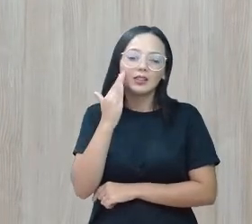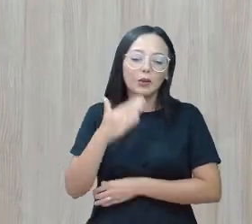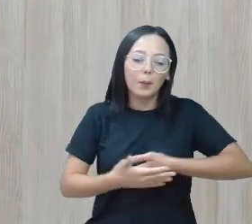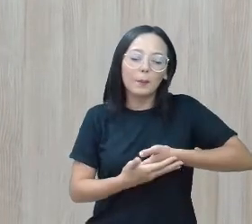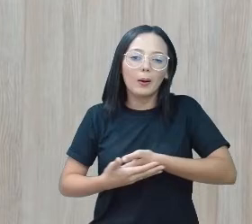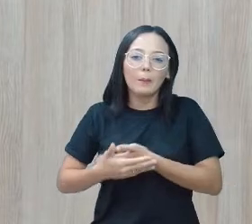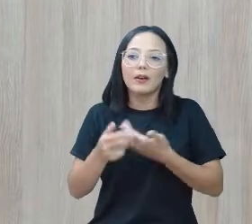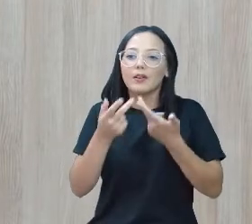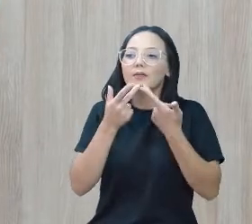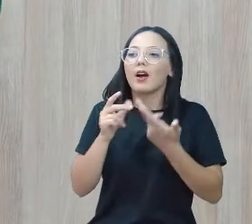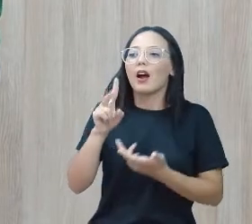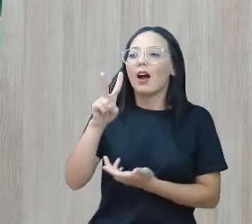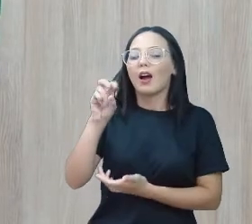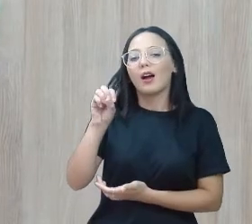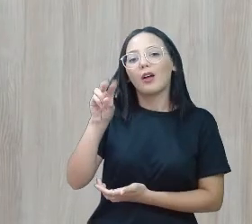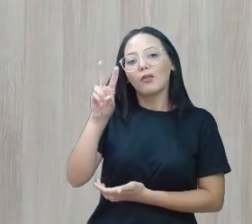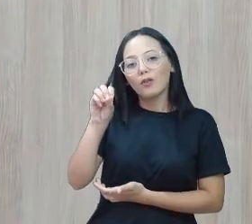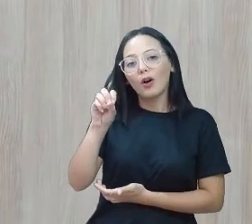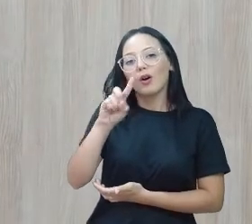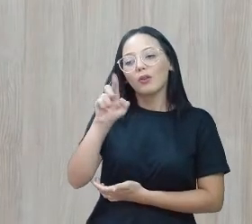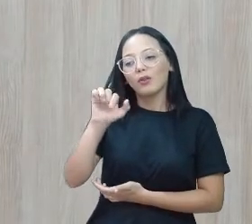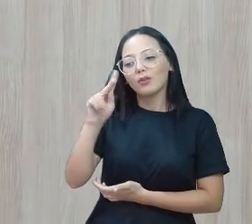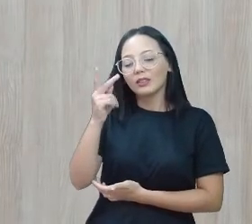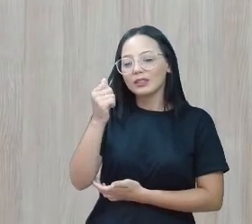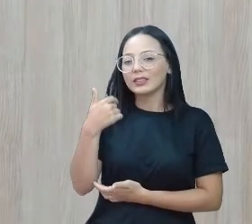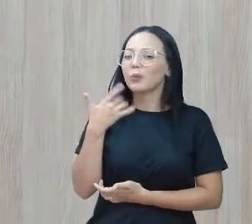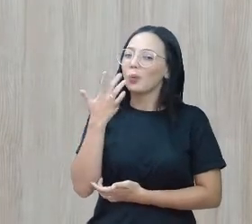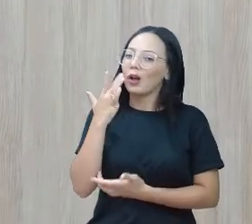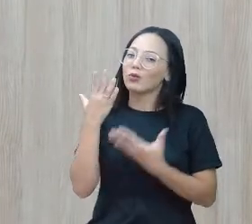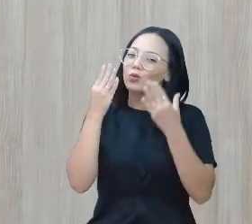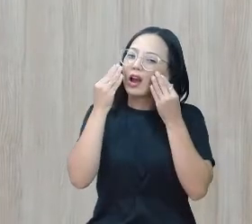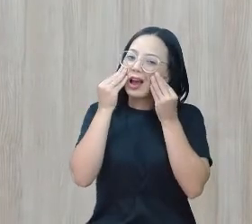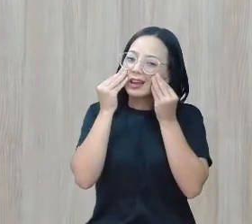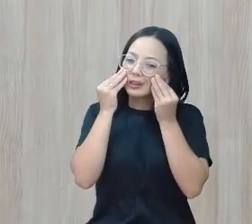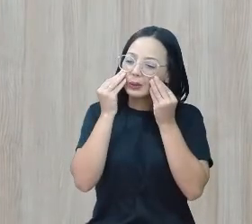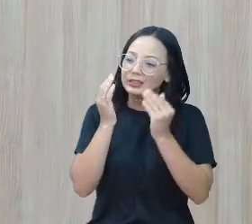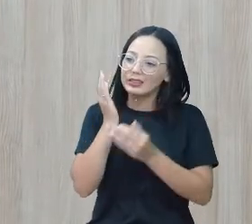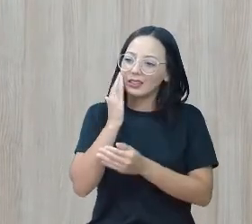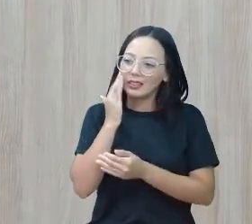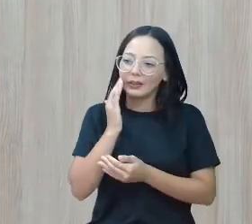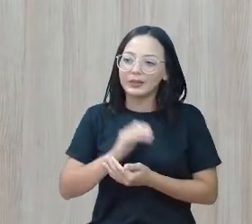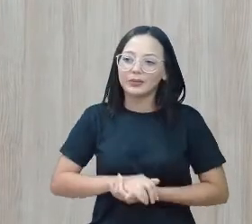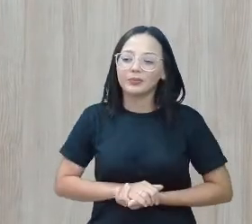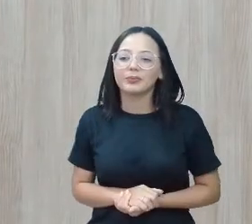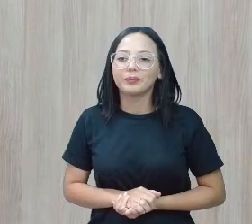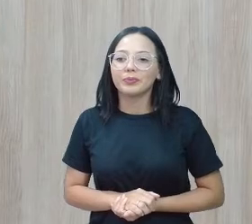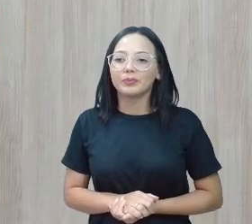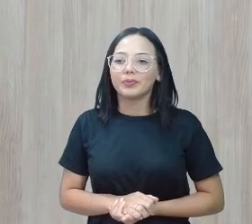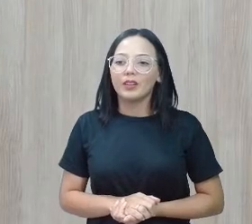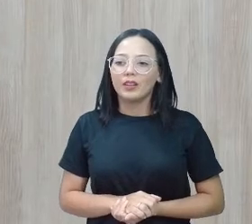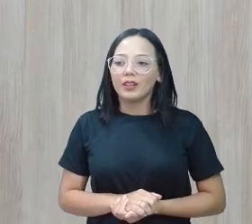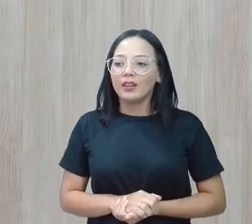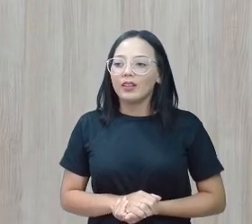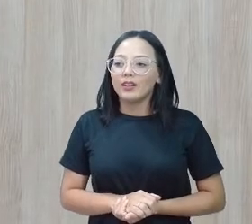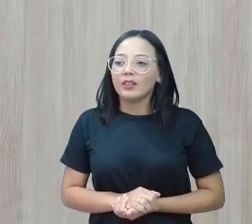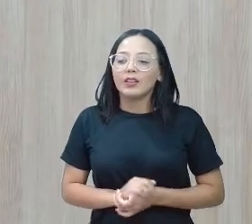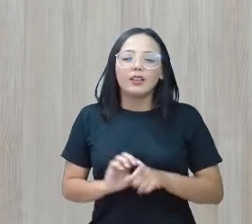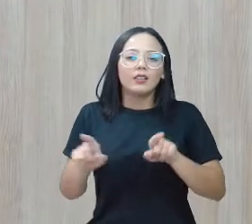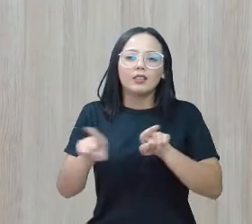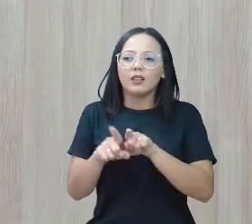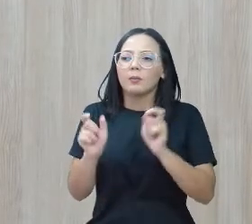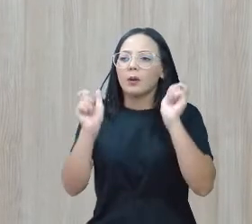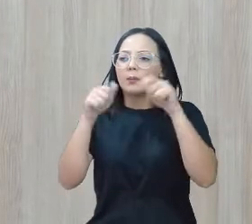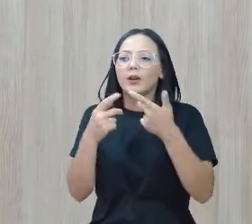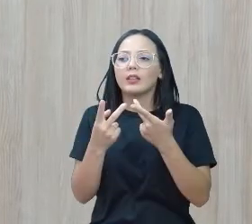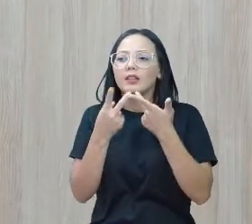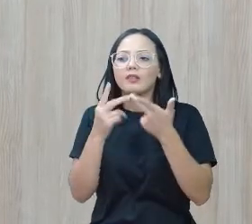né, chama a vovó de vovozinha, eu acho carinhoso, não diminui a vovó em nada, não é? Mas também pode chamar, ela